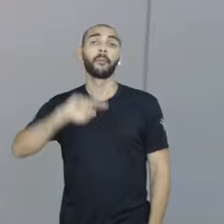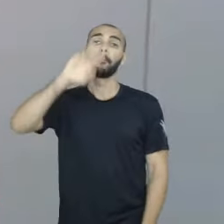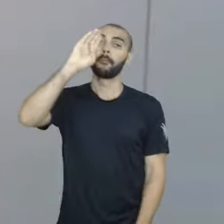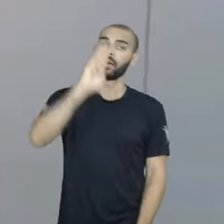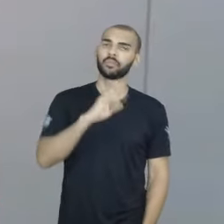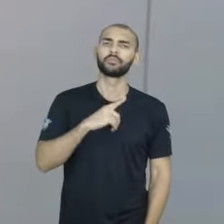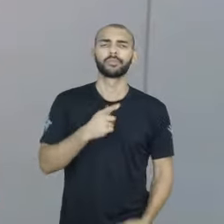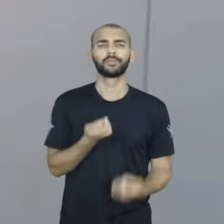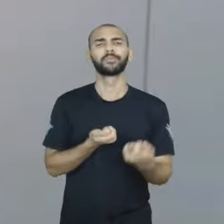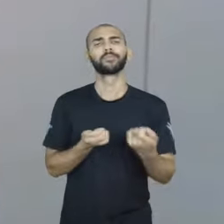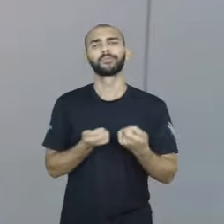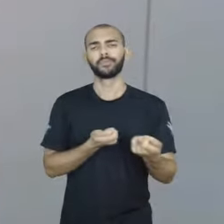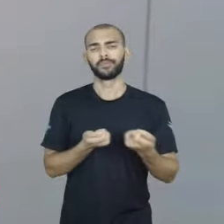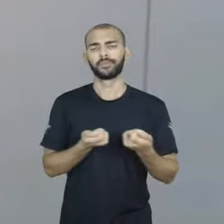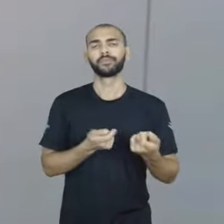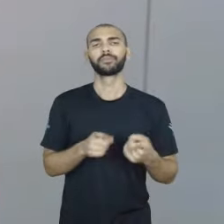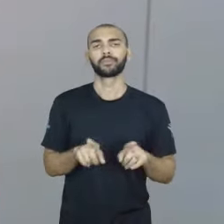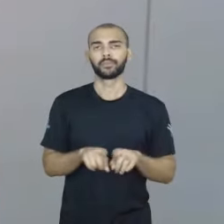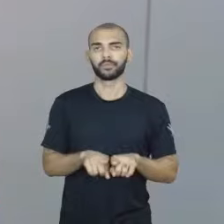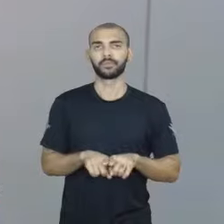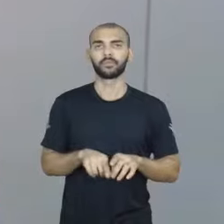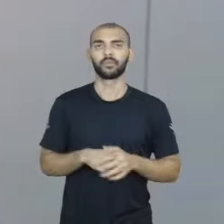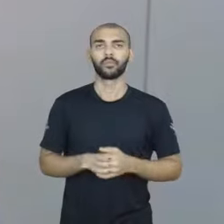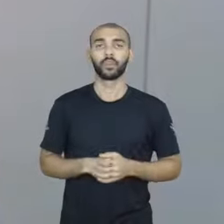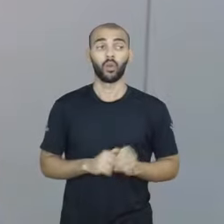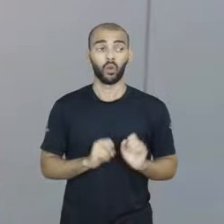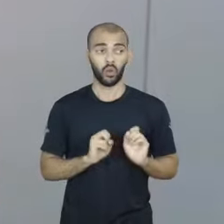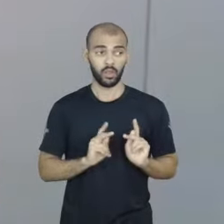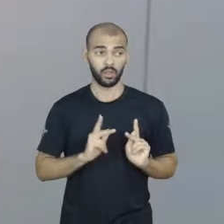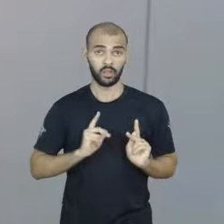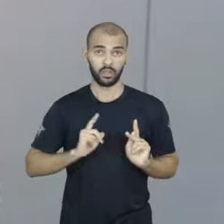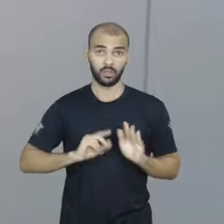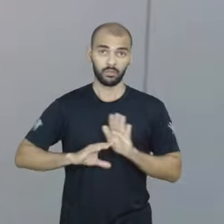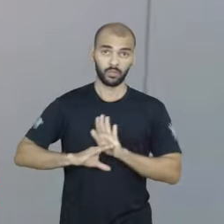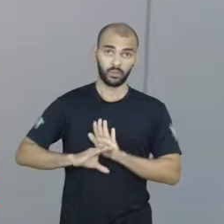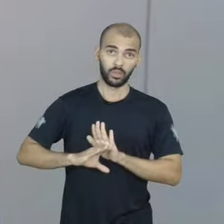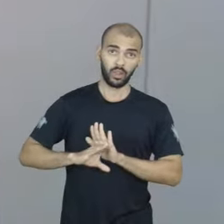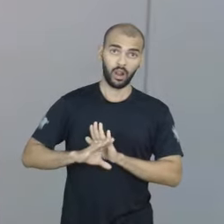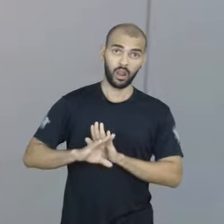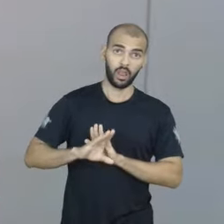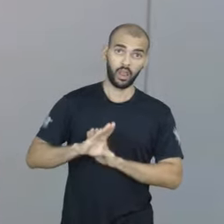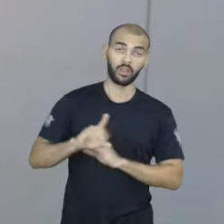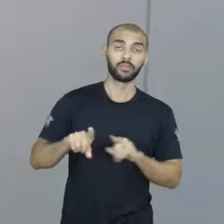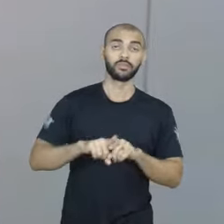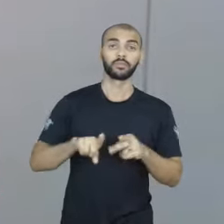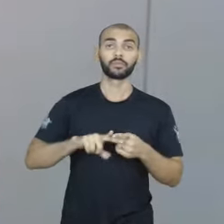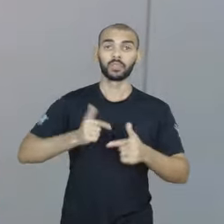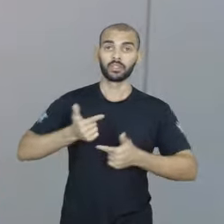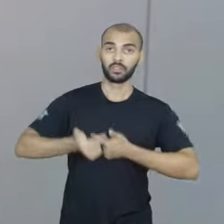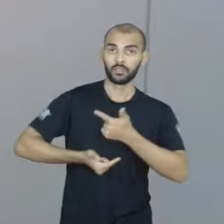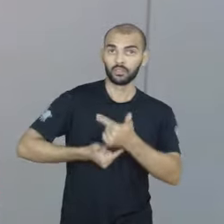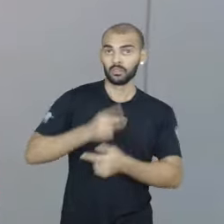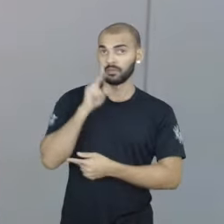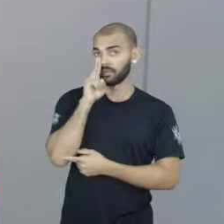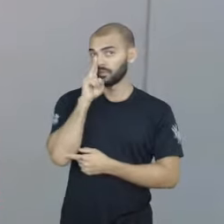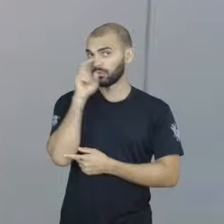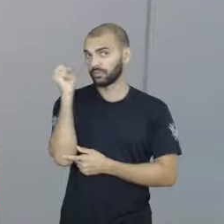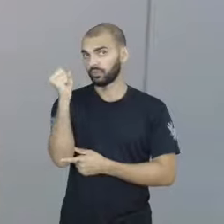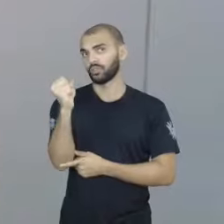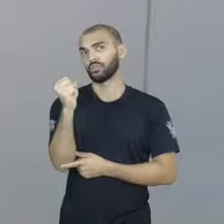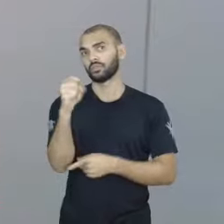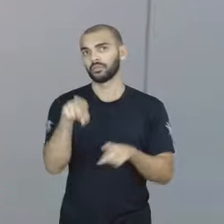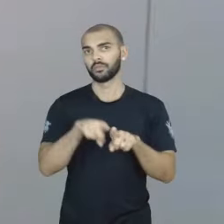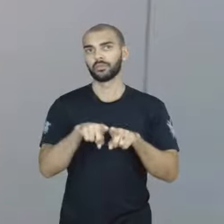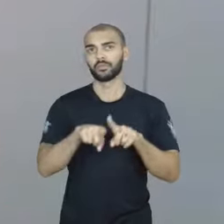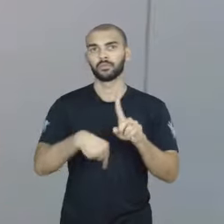né? Mesmo com um cenário de crescimento e mercado de trabalho bastante fortes, o que é uma coisa muito positiva,